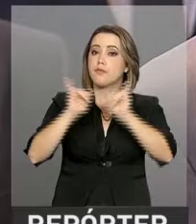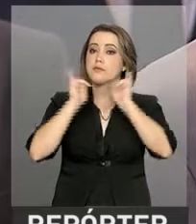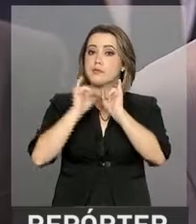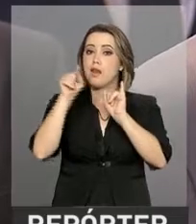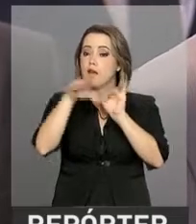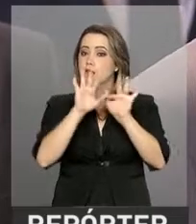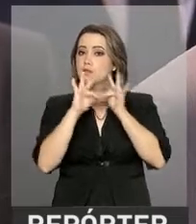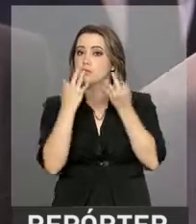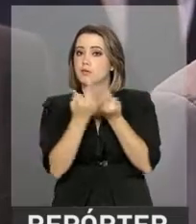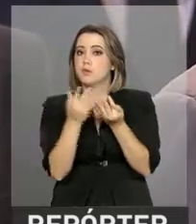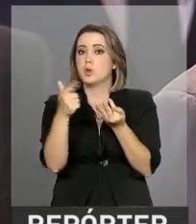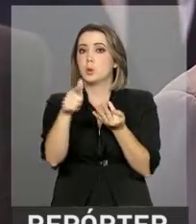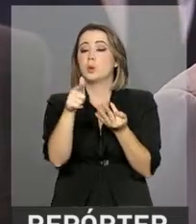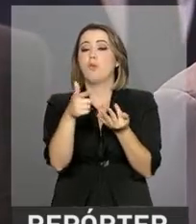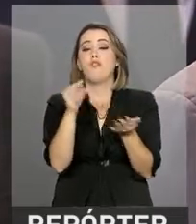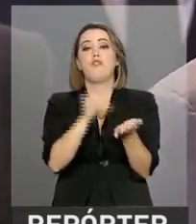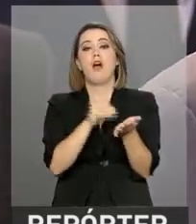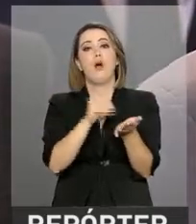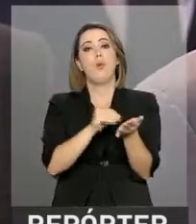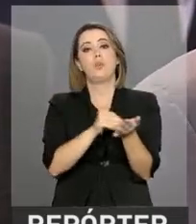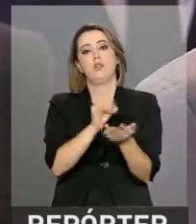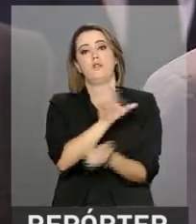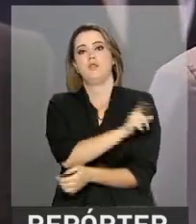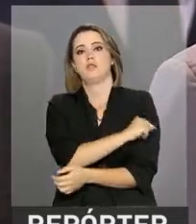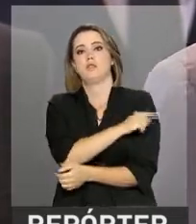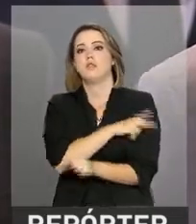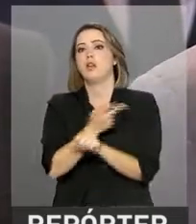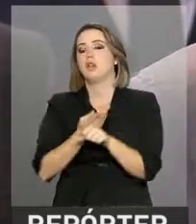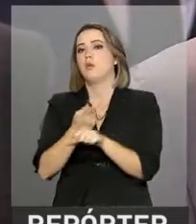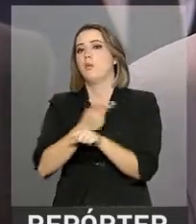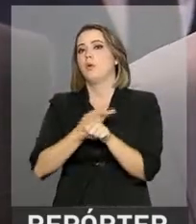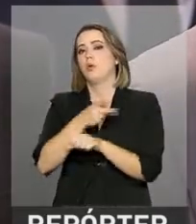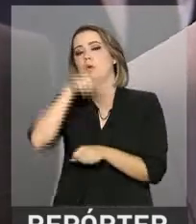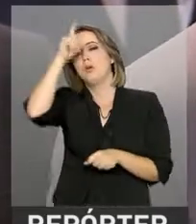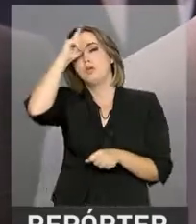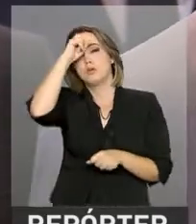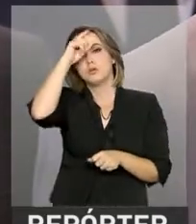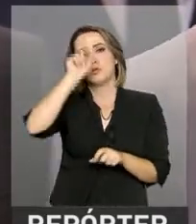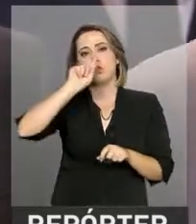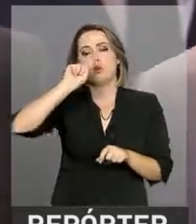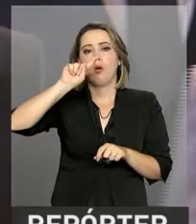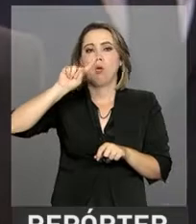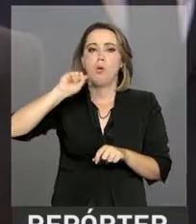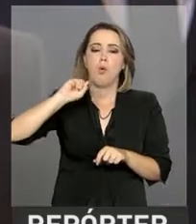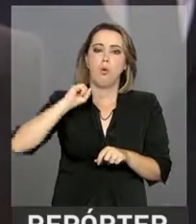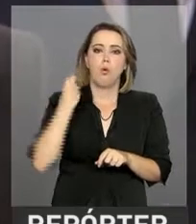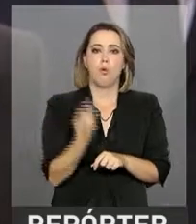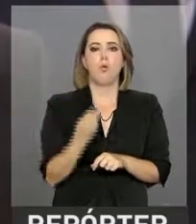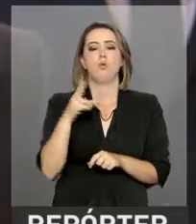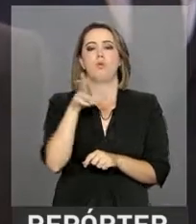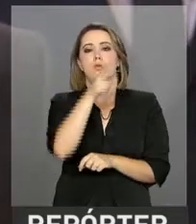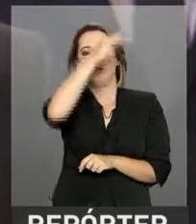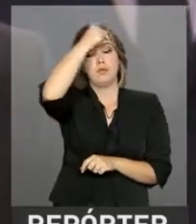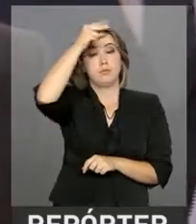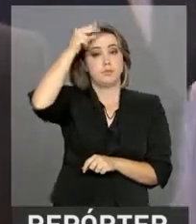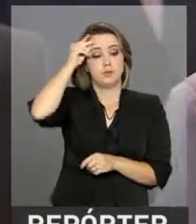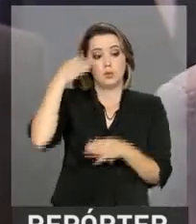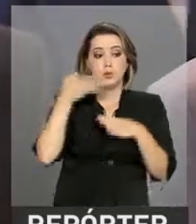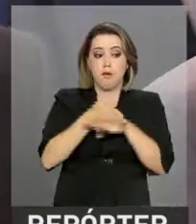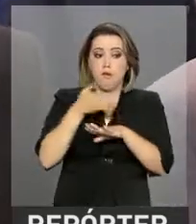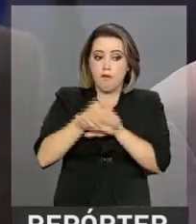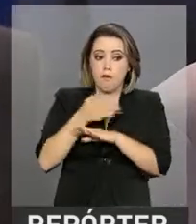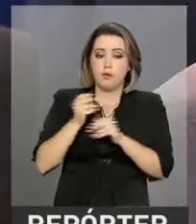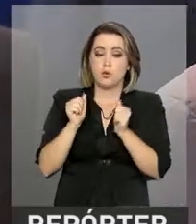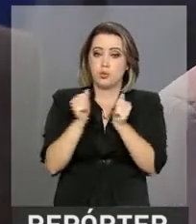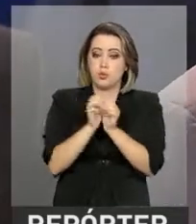o seu filho não tomou determinada a vacina é procure um posto de saúde ou quem sabe lá na prefeitura articular para que a saúde vai lá dentro da escola